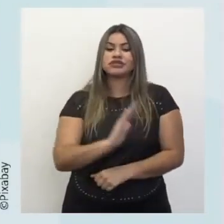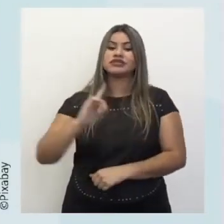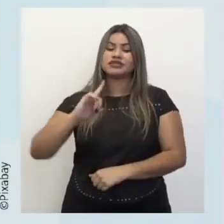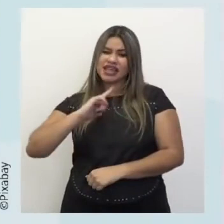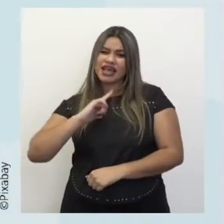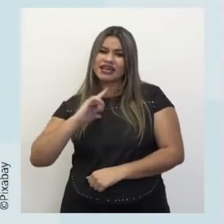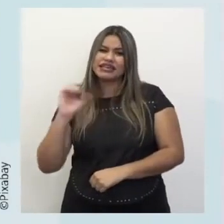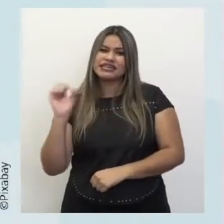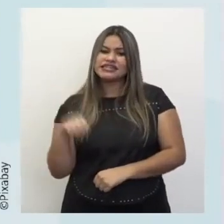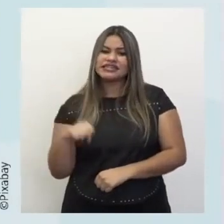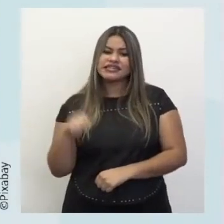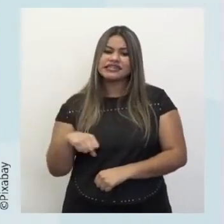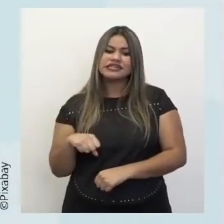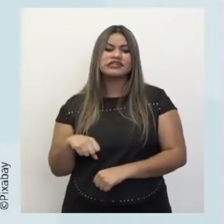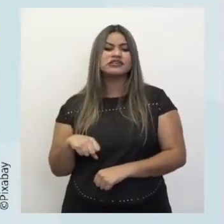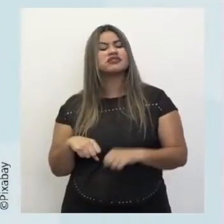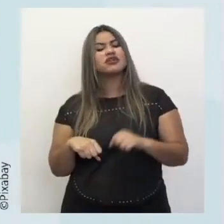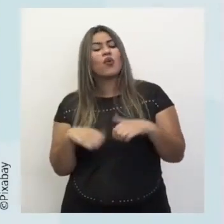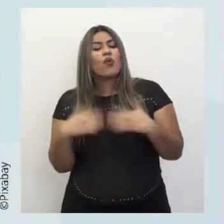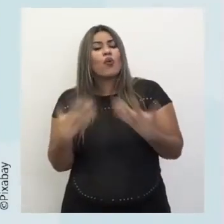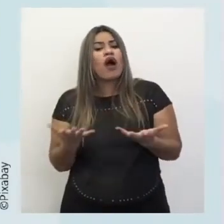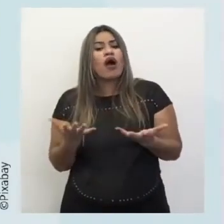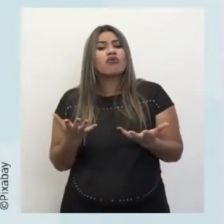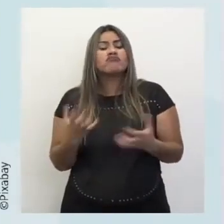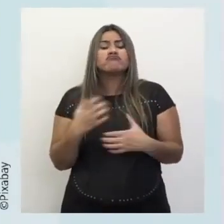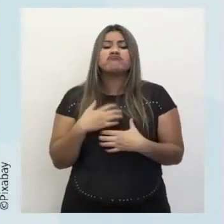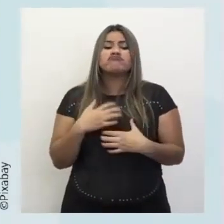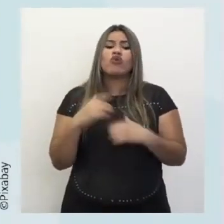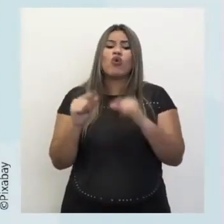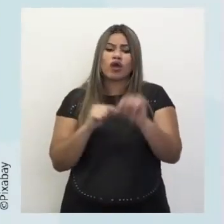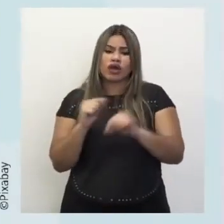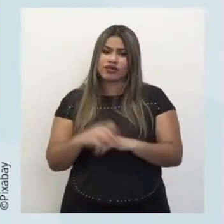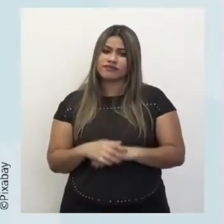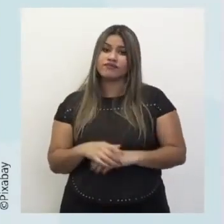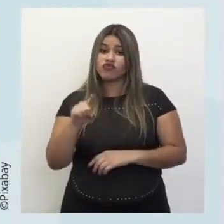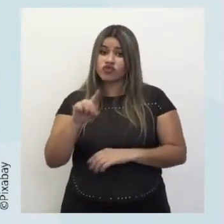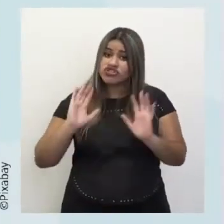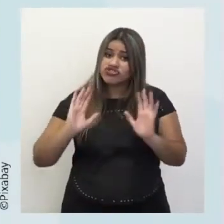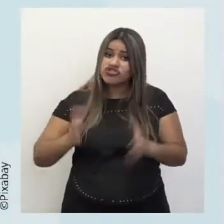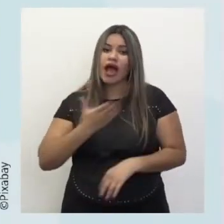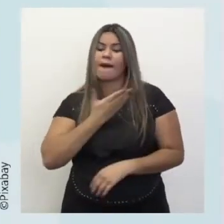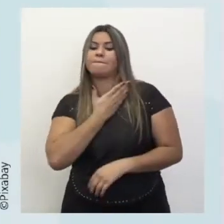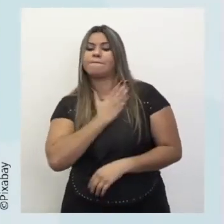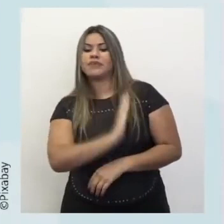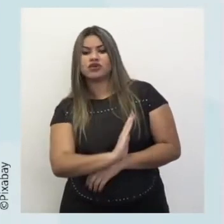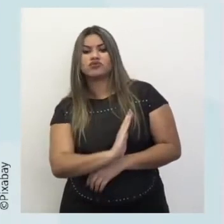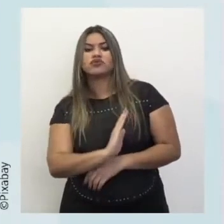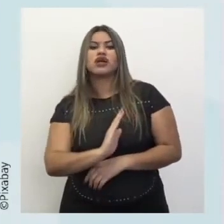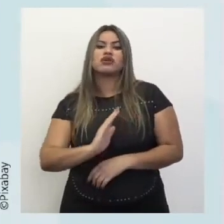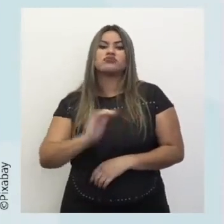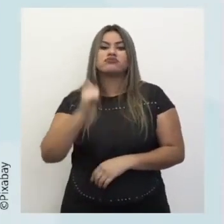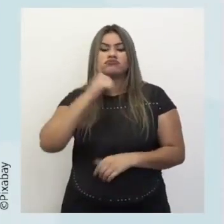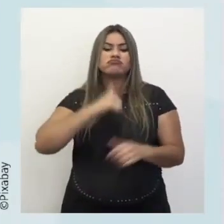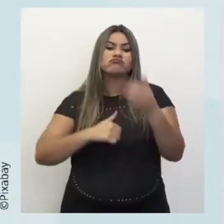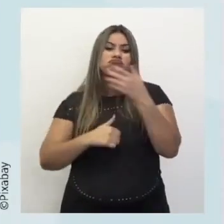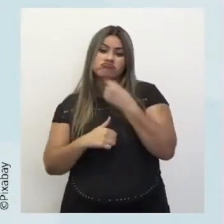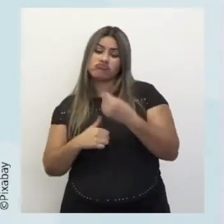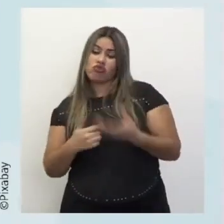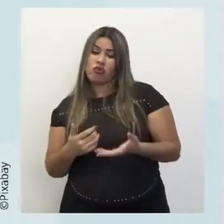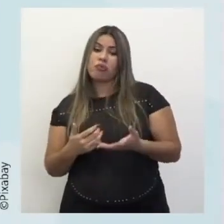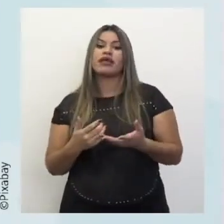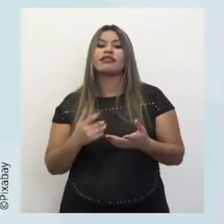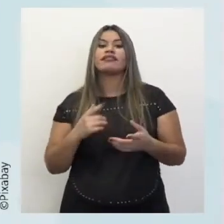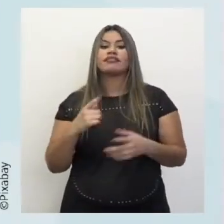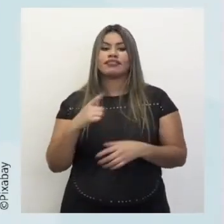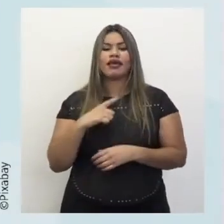Se sim, quais? O que sentiu? Em outras palavras, você já passou por situações onde, por conta da desigualdade entre homem e mulher, ocorreu